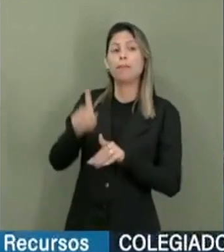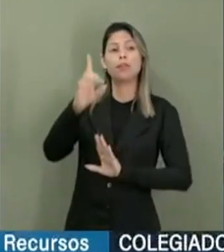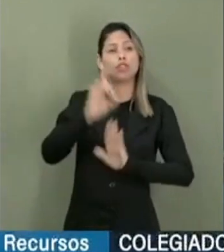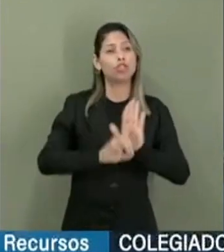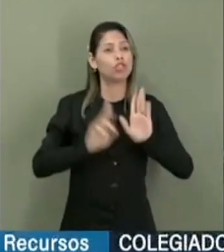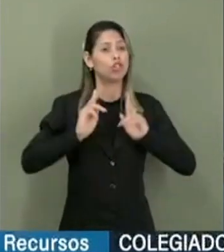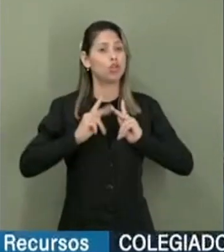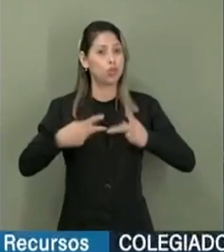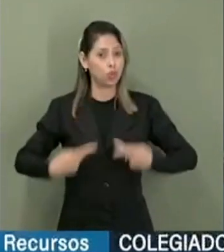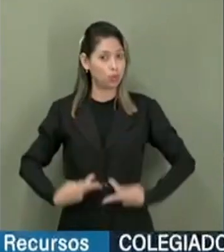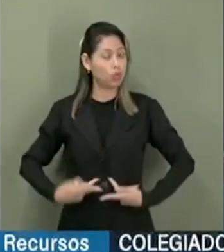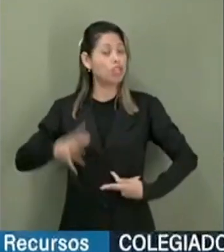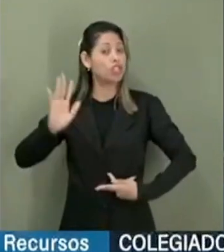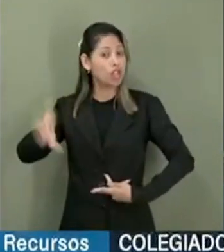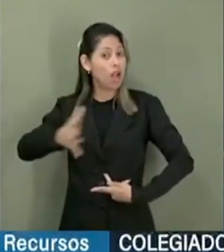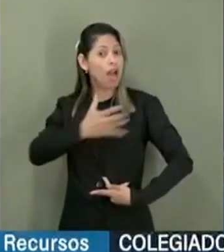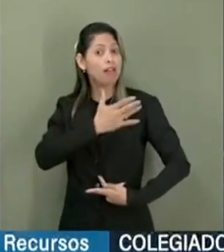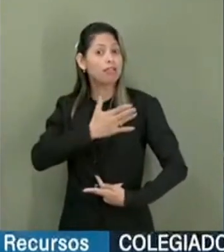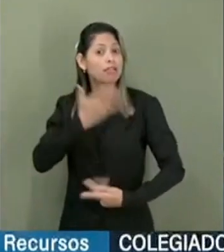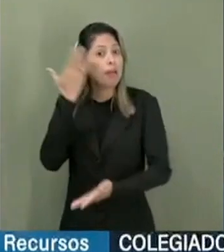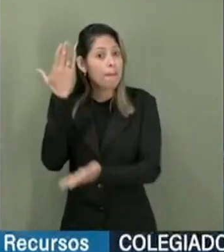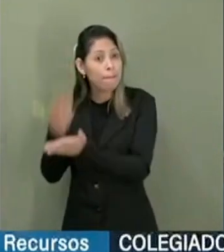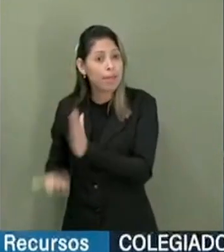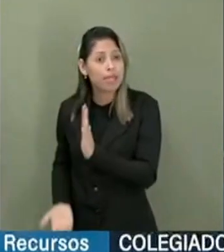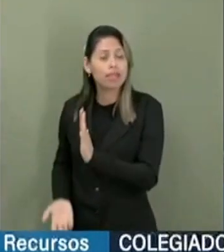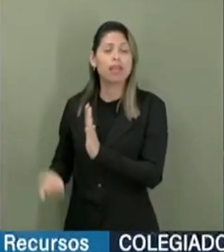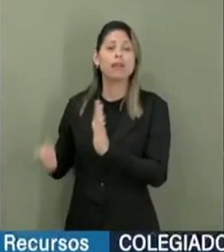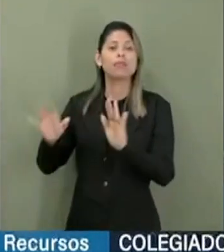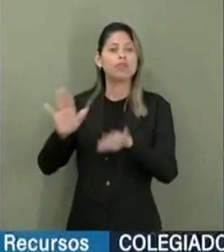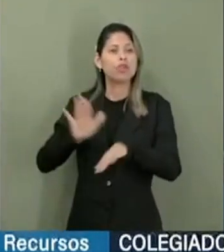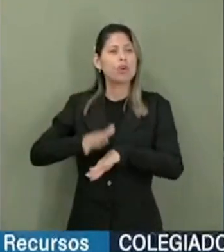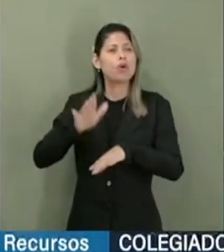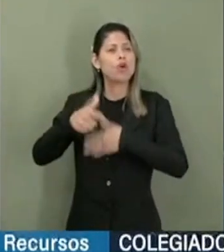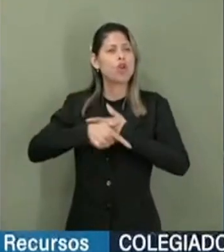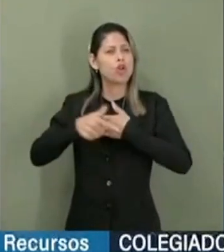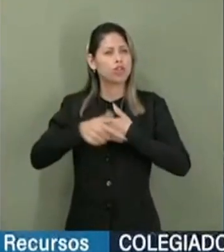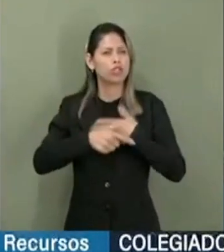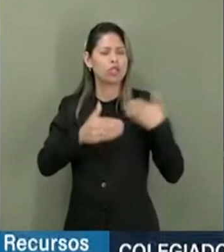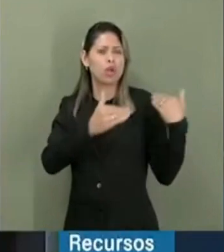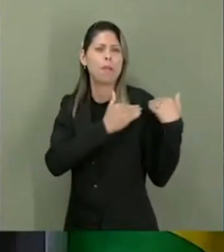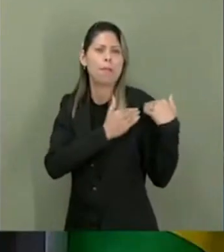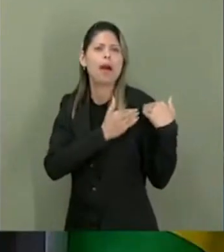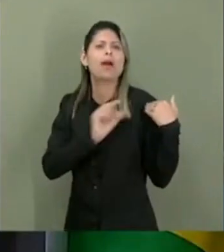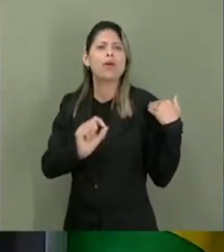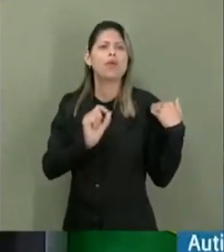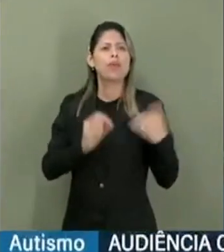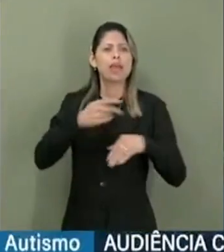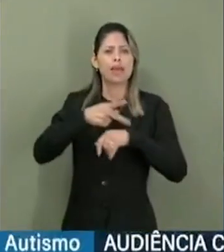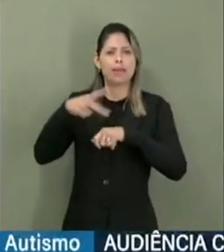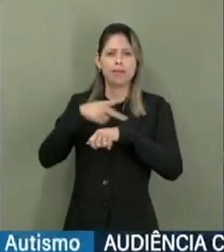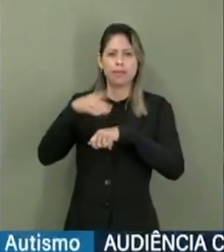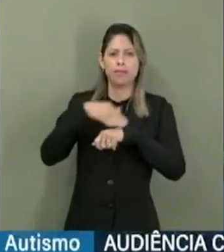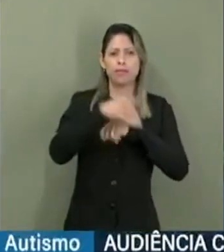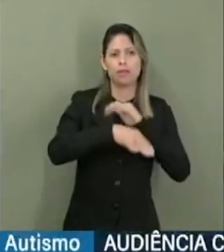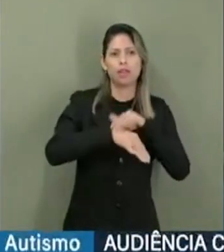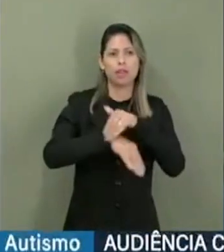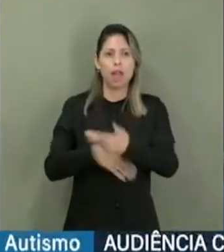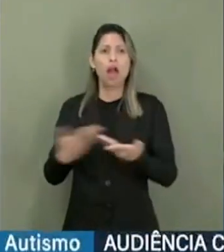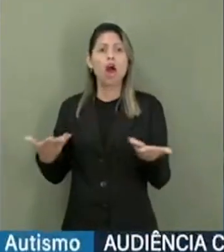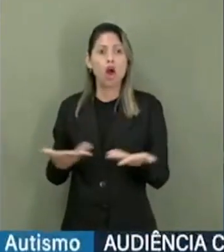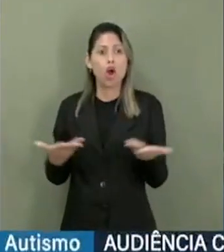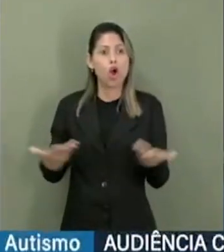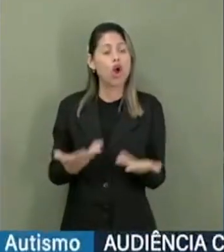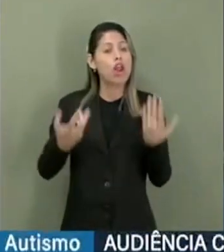Humanos saímos do triste papel de palha Internacional e passamos adotar